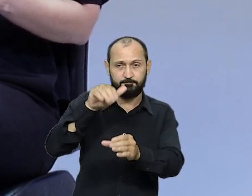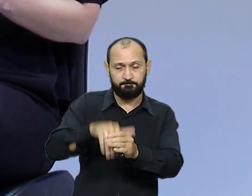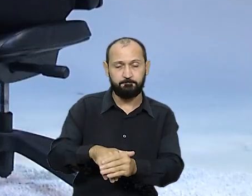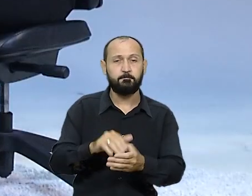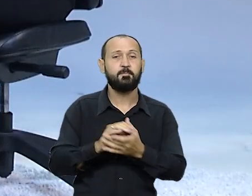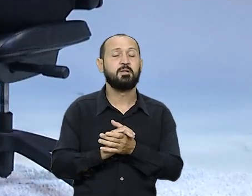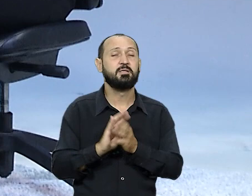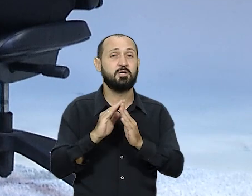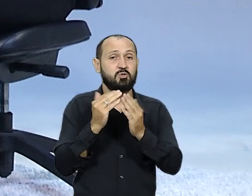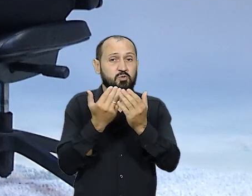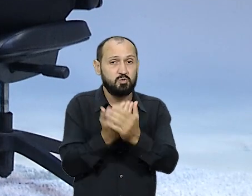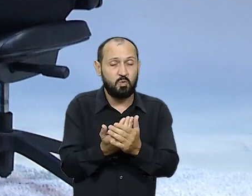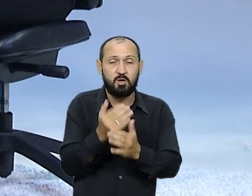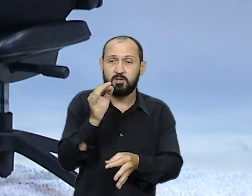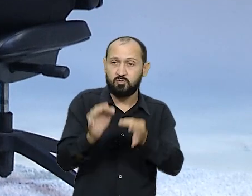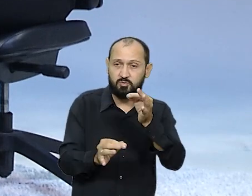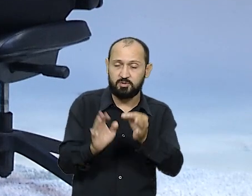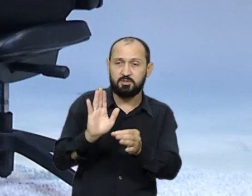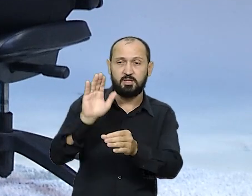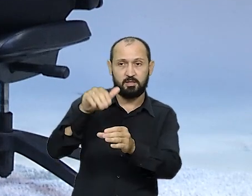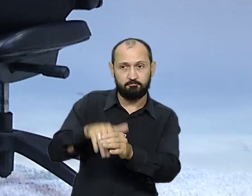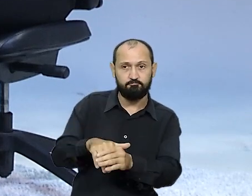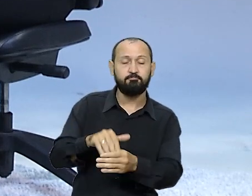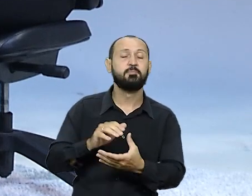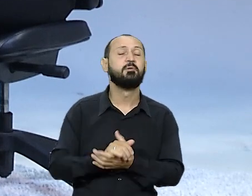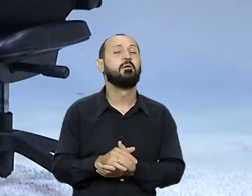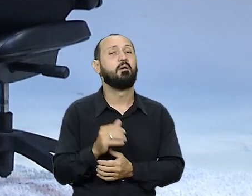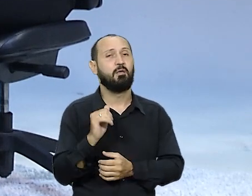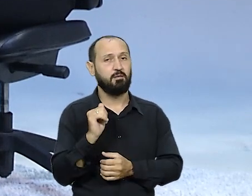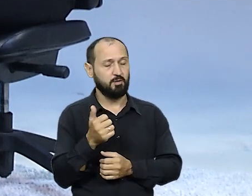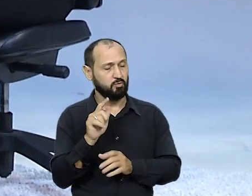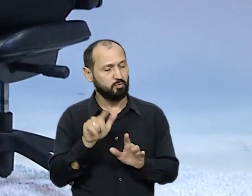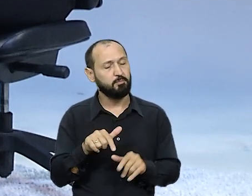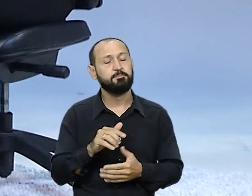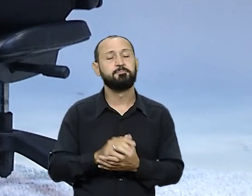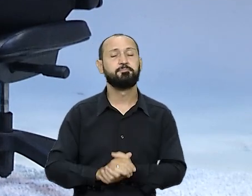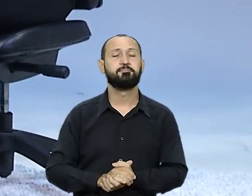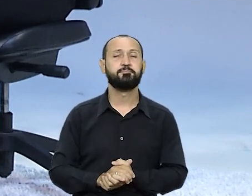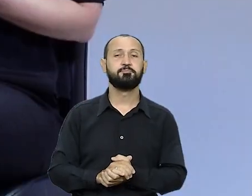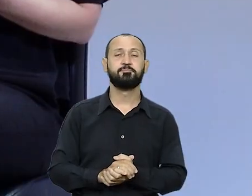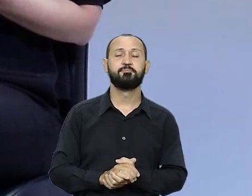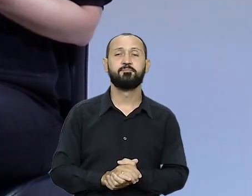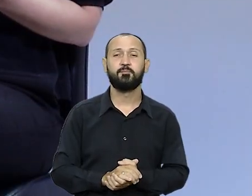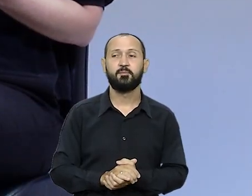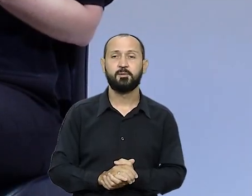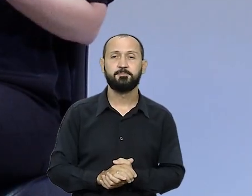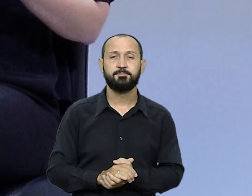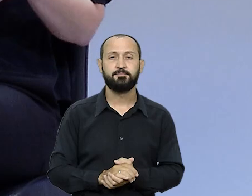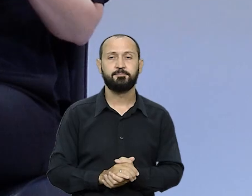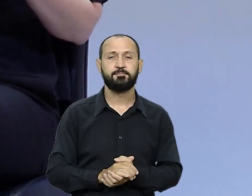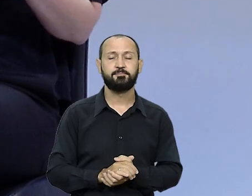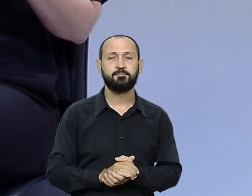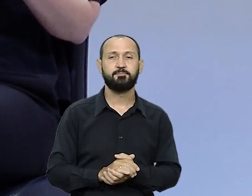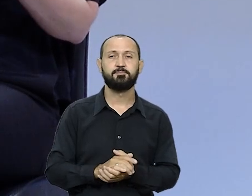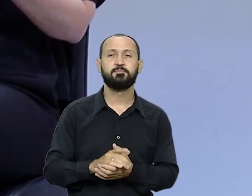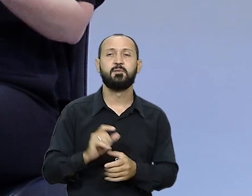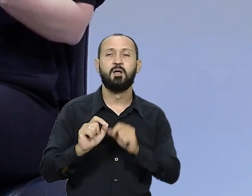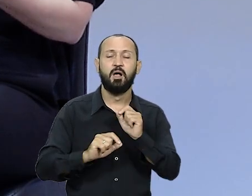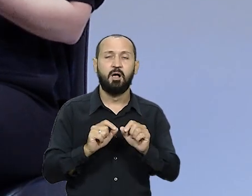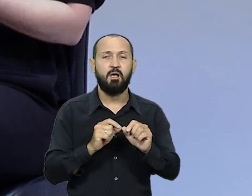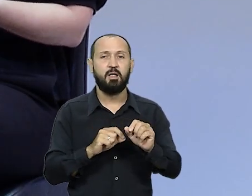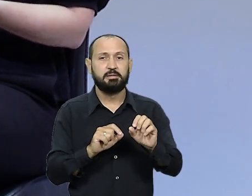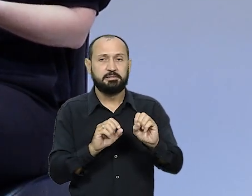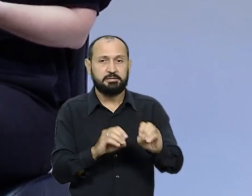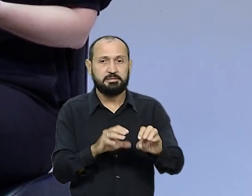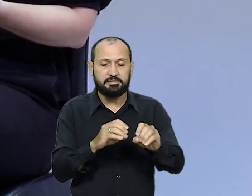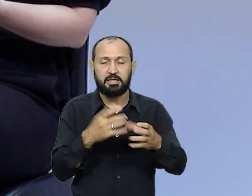Eleitoral. O Conselho da Escola da Justiça Eleitoral. Isso, a Escola Judiciária Eleitoral, que é a parte que trata